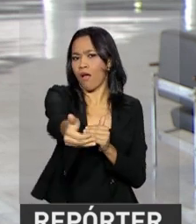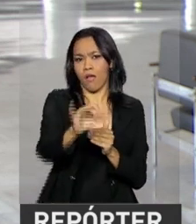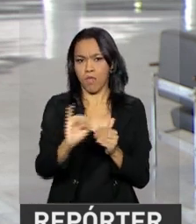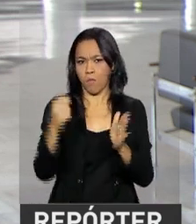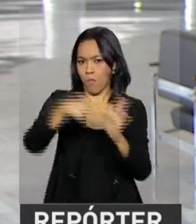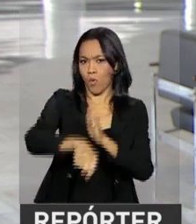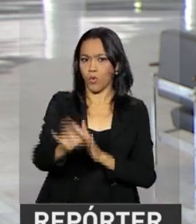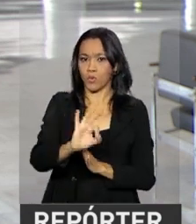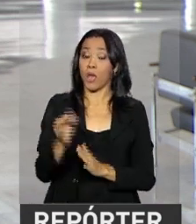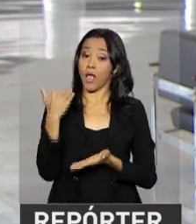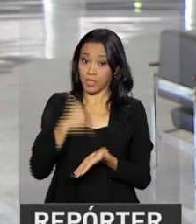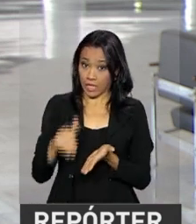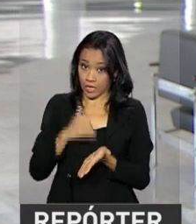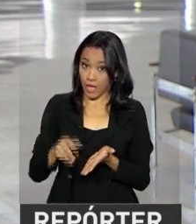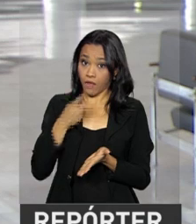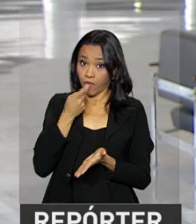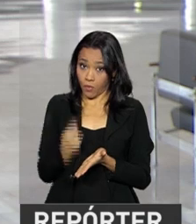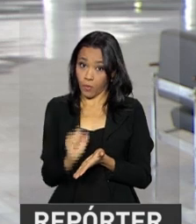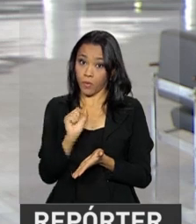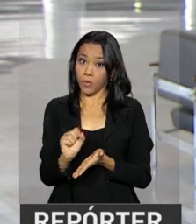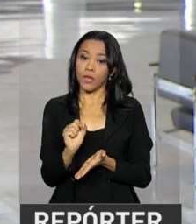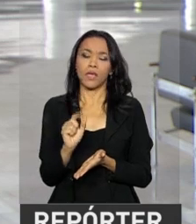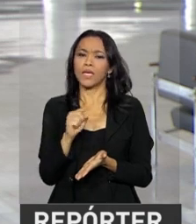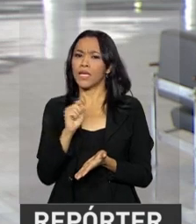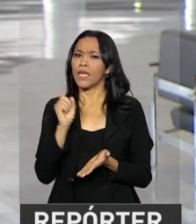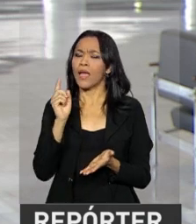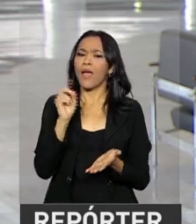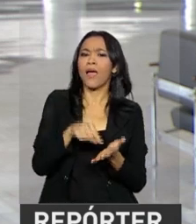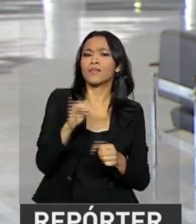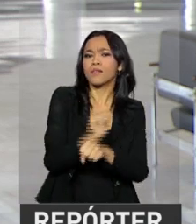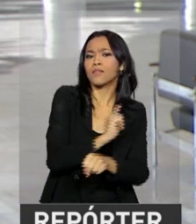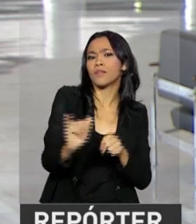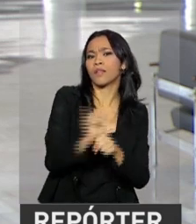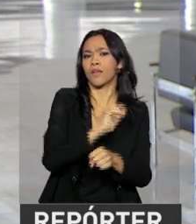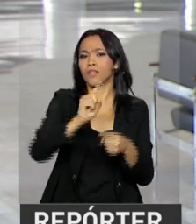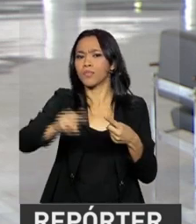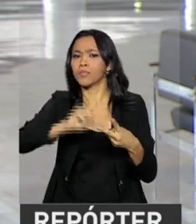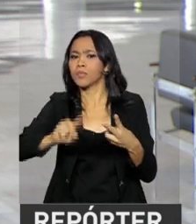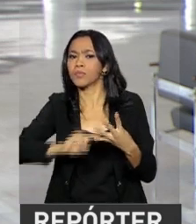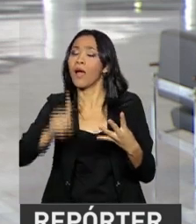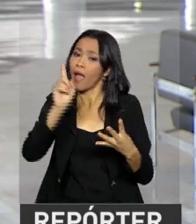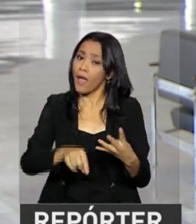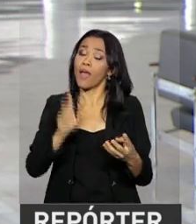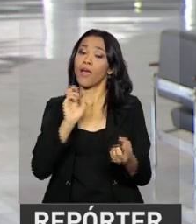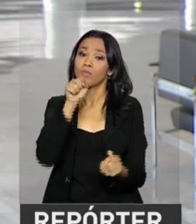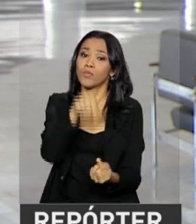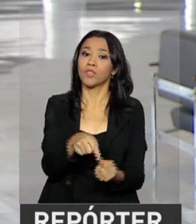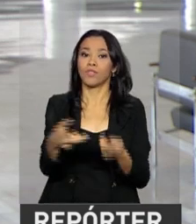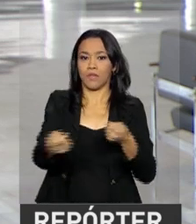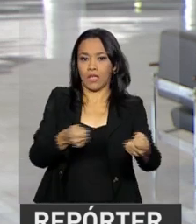Tesouro Nacional diz que o objetivo de todas essas medidas é buscar o reequilíbrio das contas públicas.